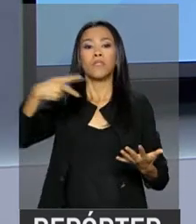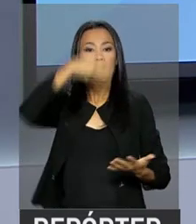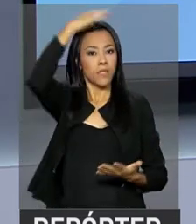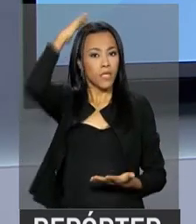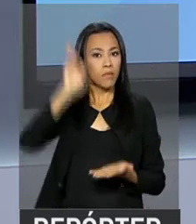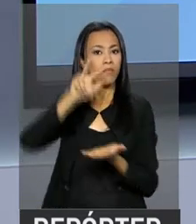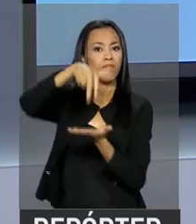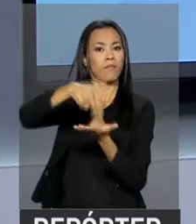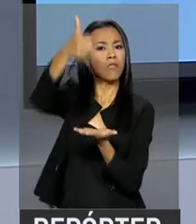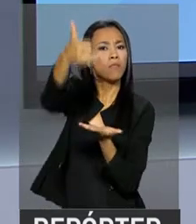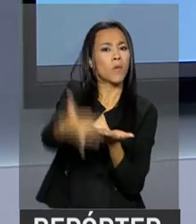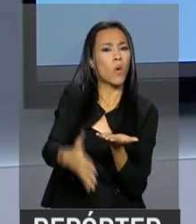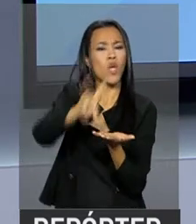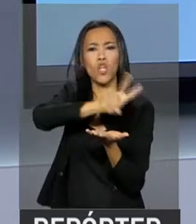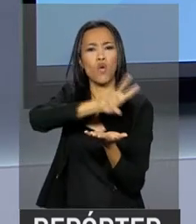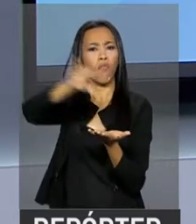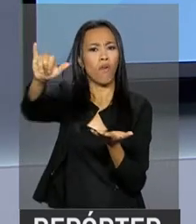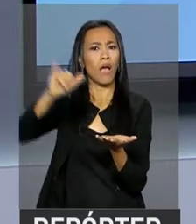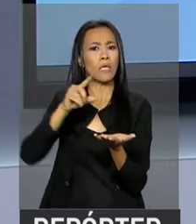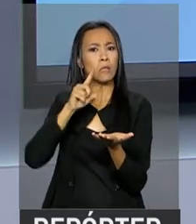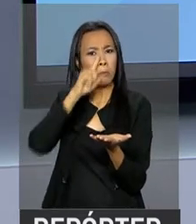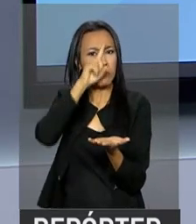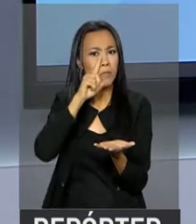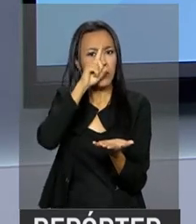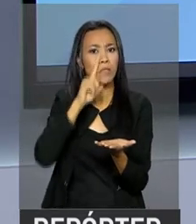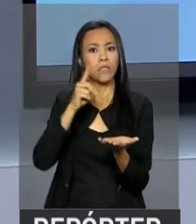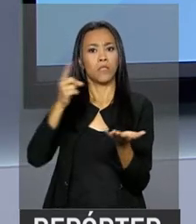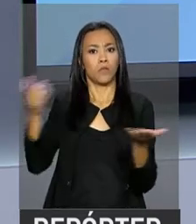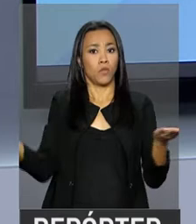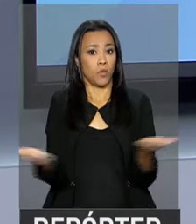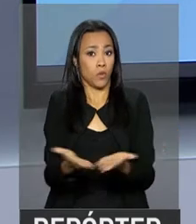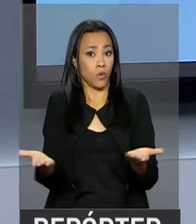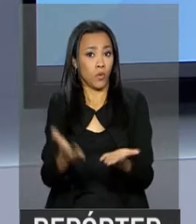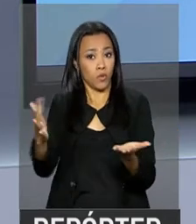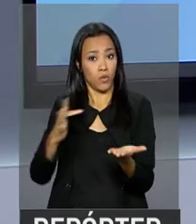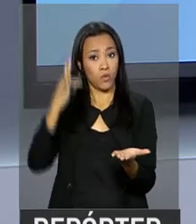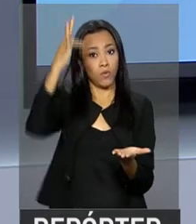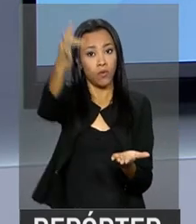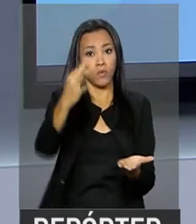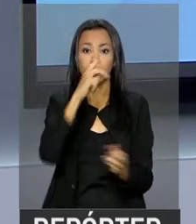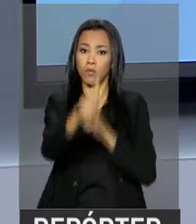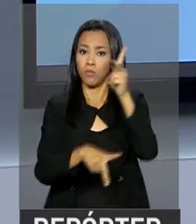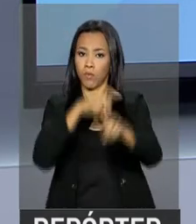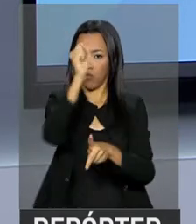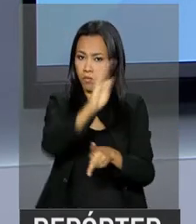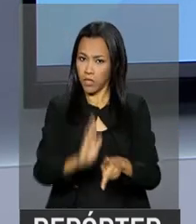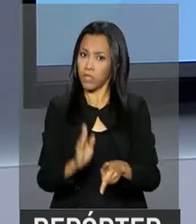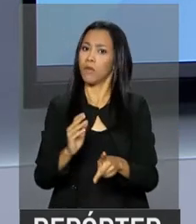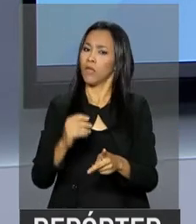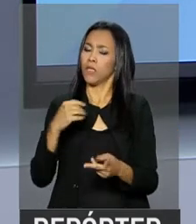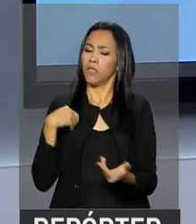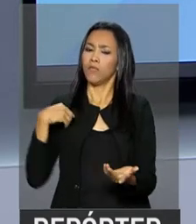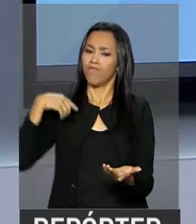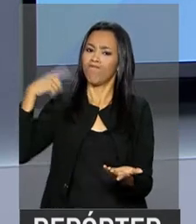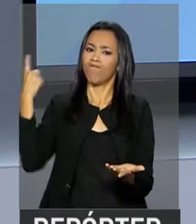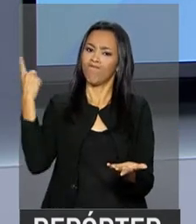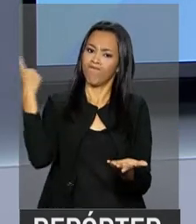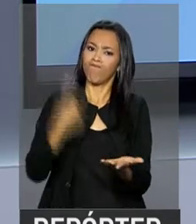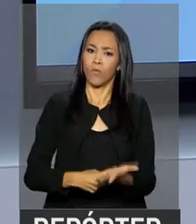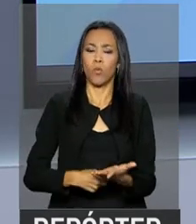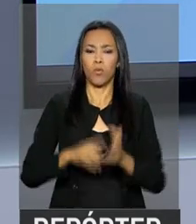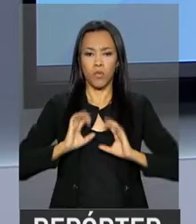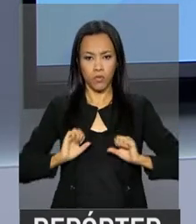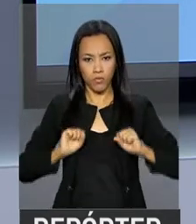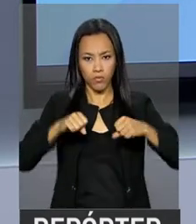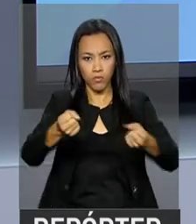que coloquem em risco o presente e o futuro dos brasileiros e garante empenho do governo na